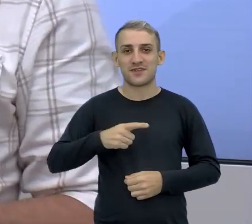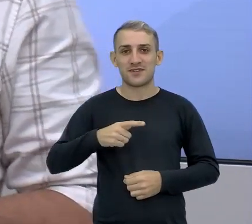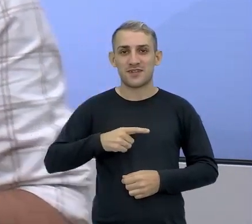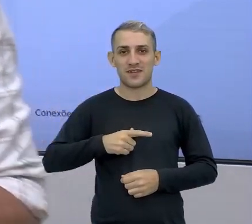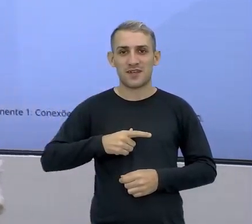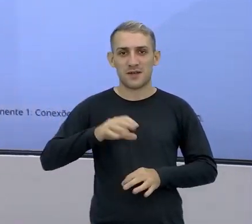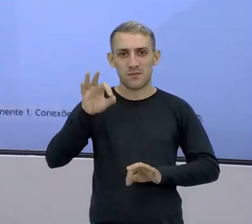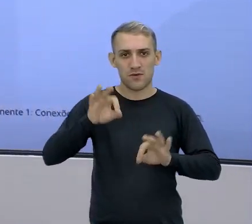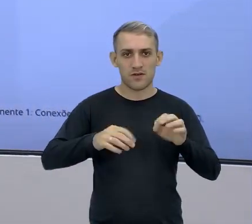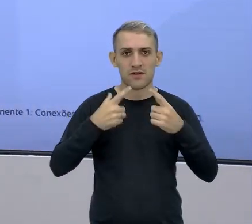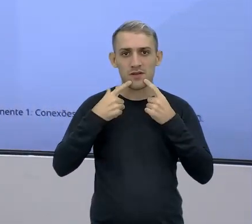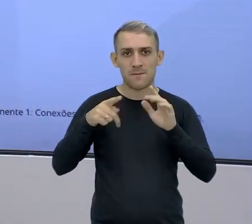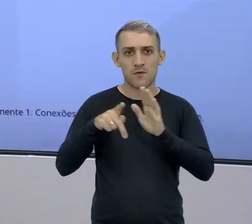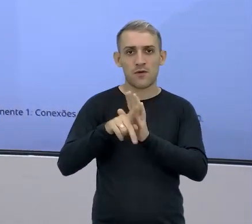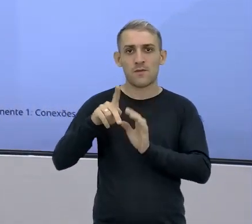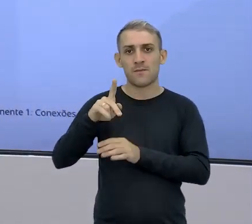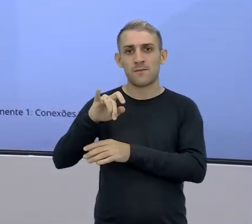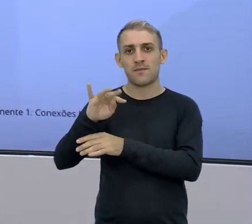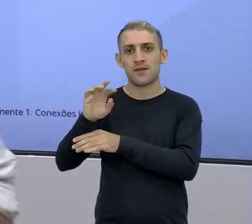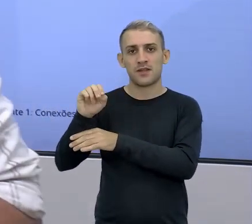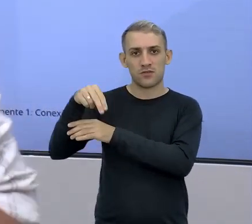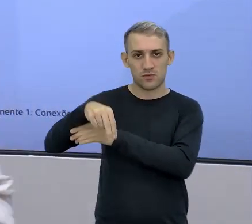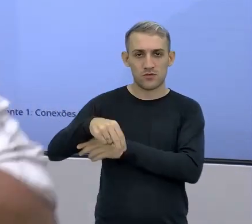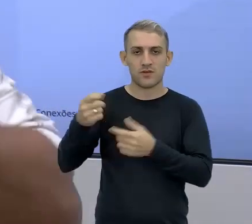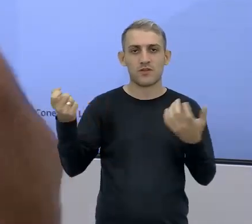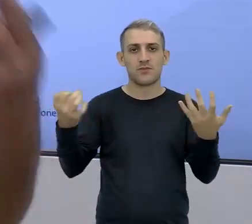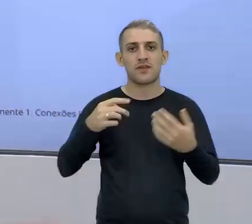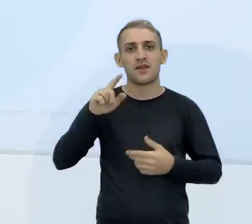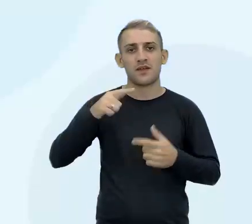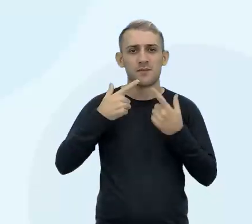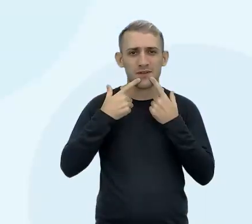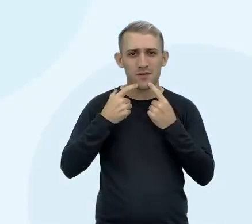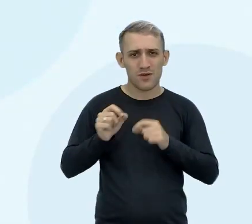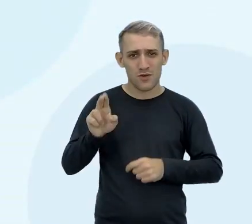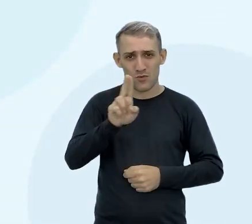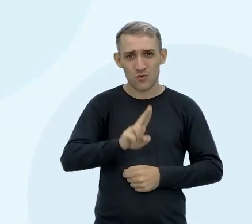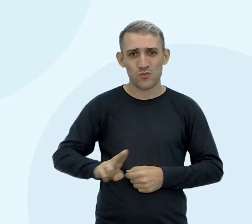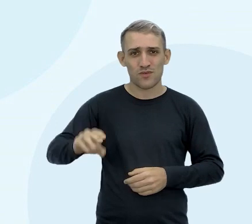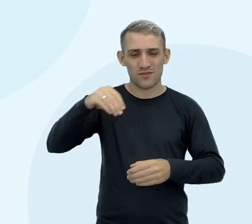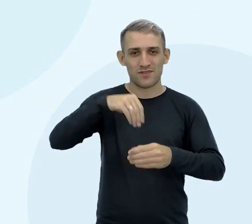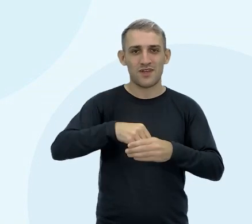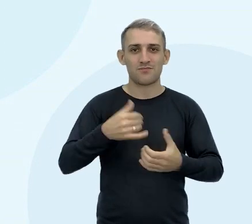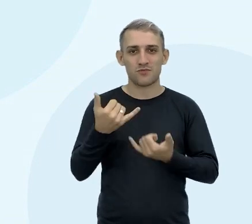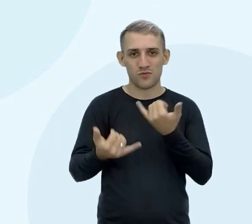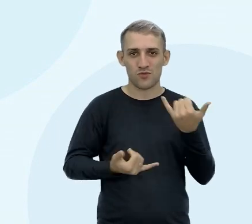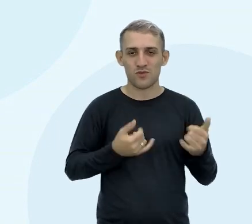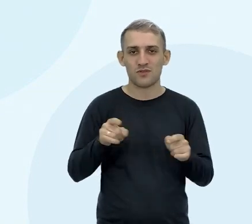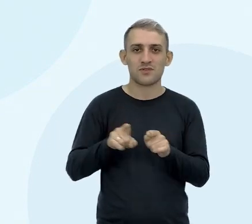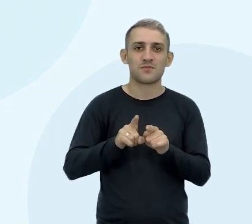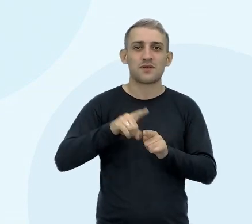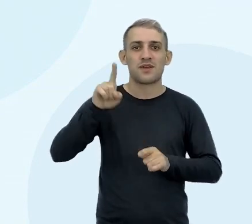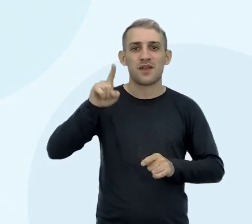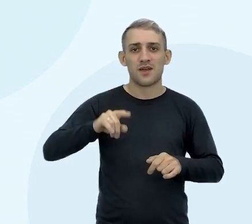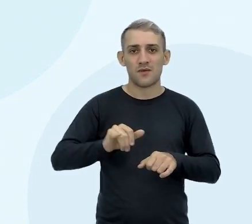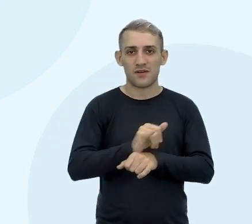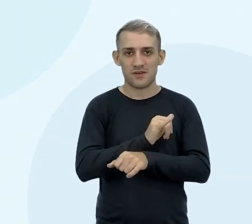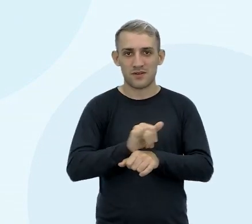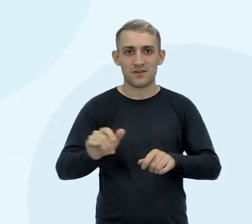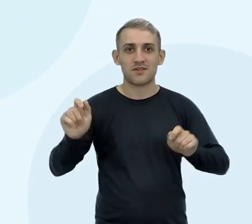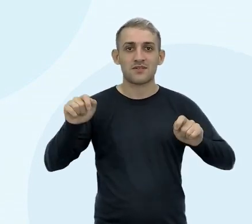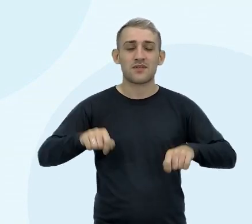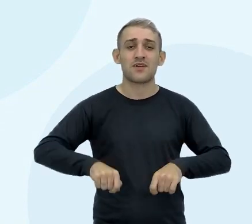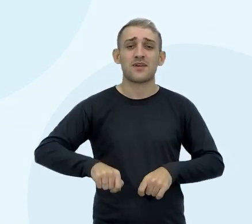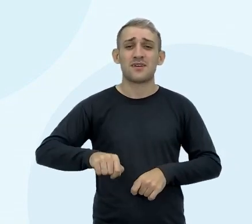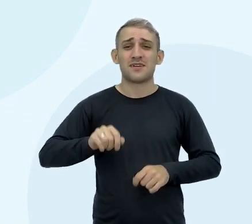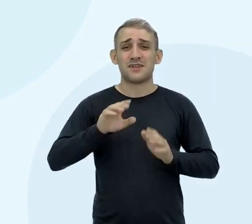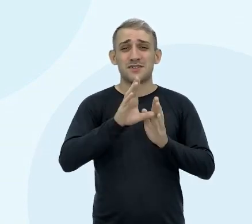na linguagem Python, que eu falei para vocês, né? Que é uma linguagem muito utilizada no meio dos jogos também. Então, é uma forma também,